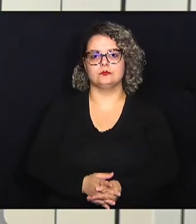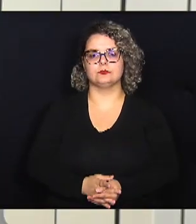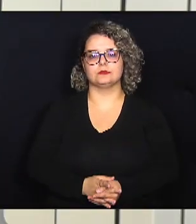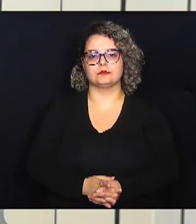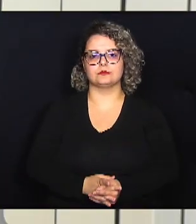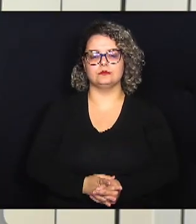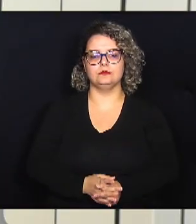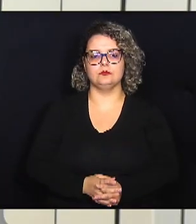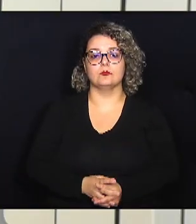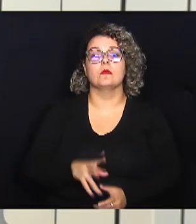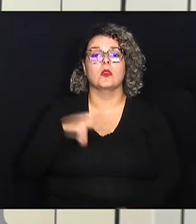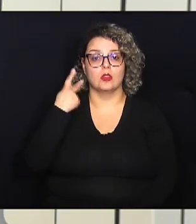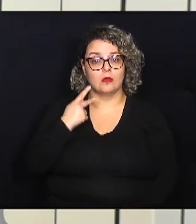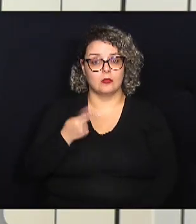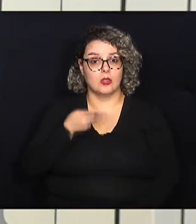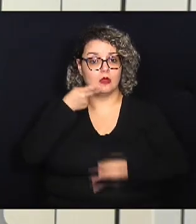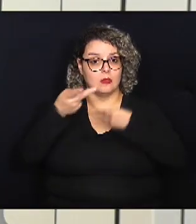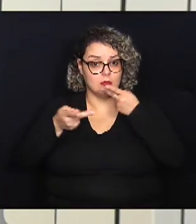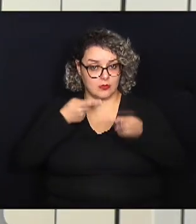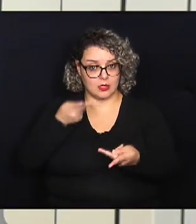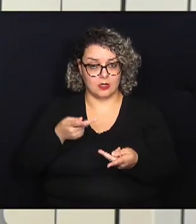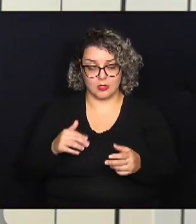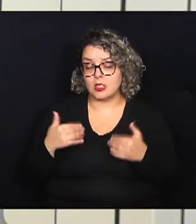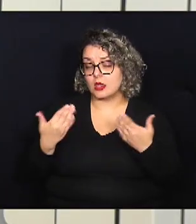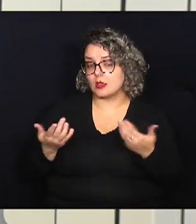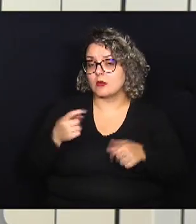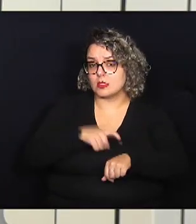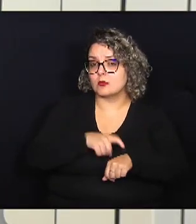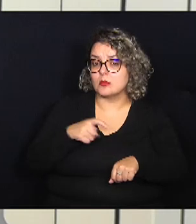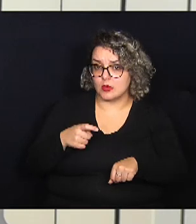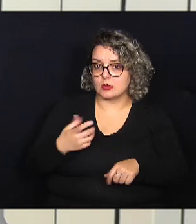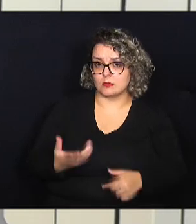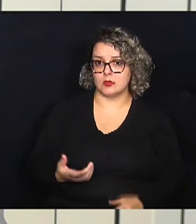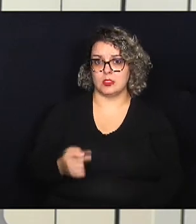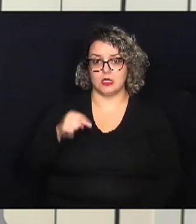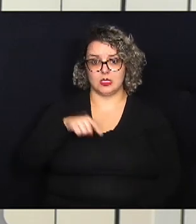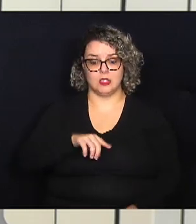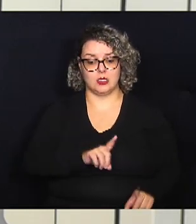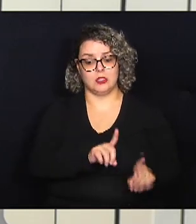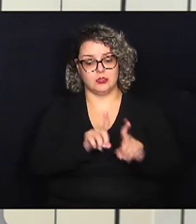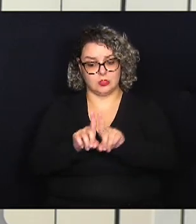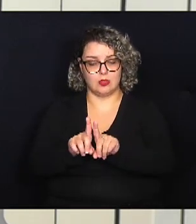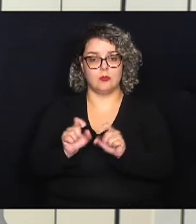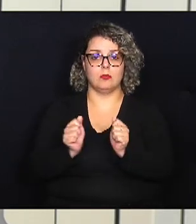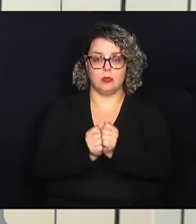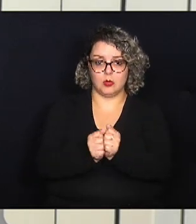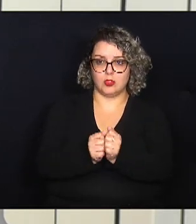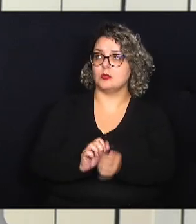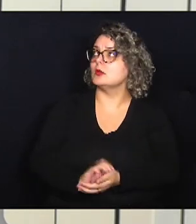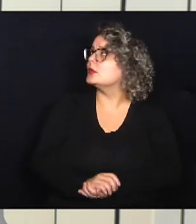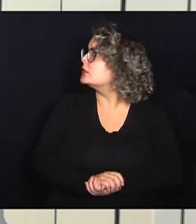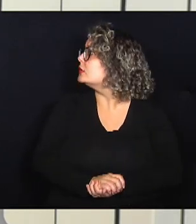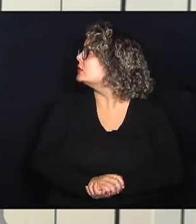O parlamentar ainda relata em quais ocasiões este acompanhante pode estar presente.